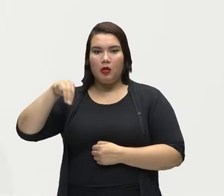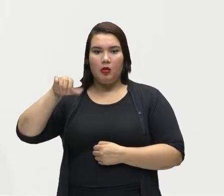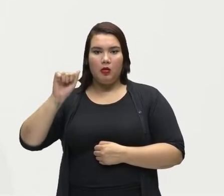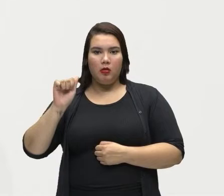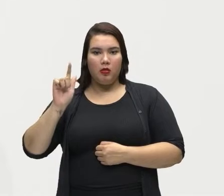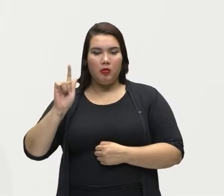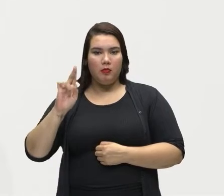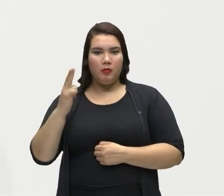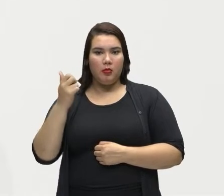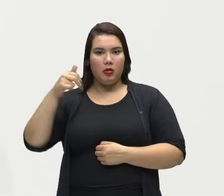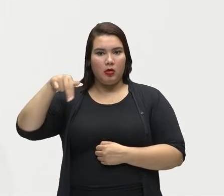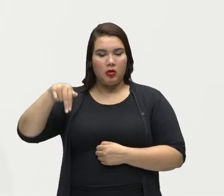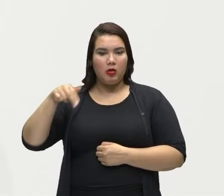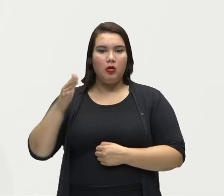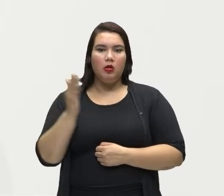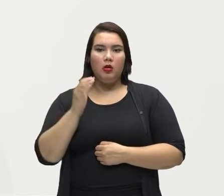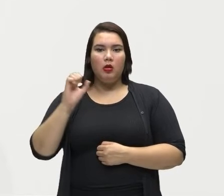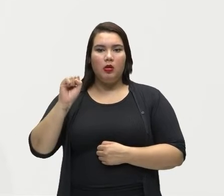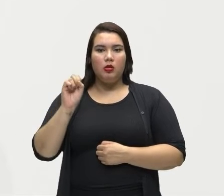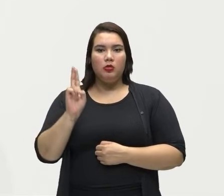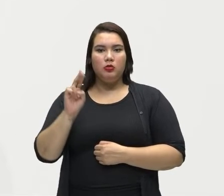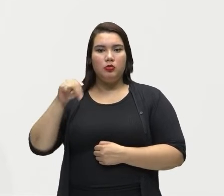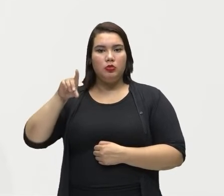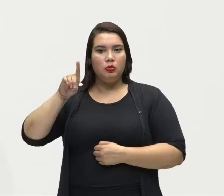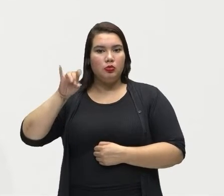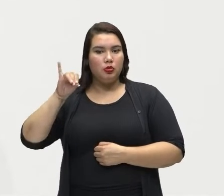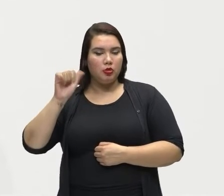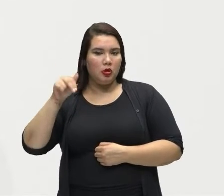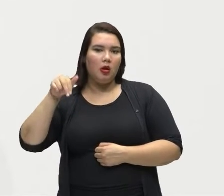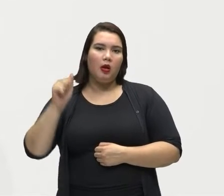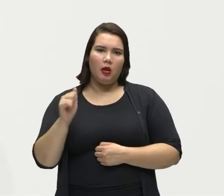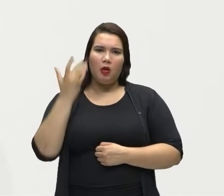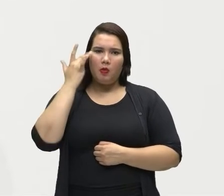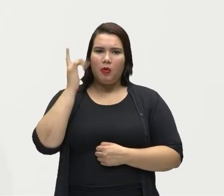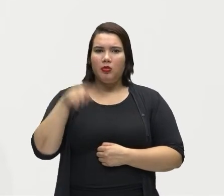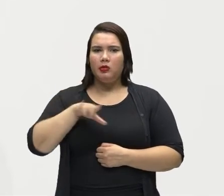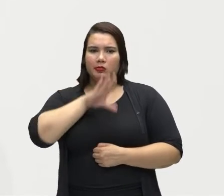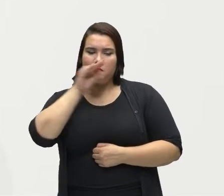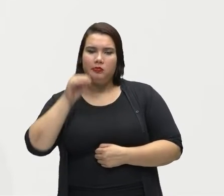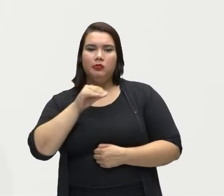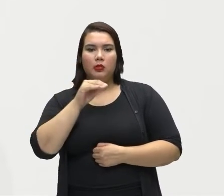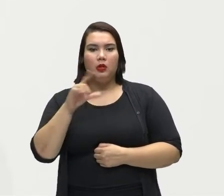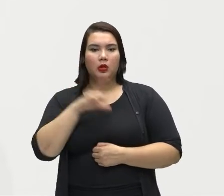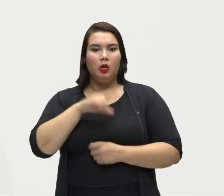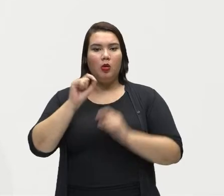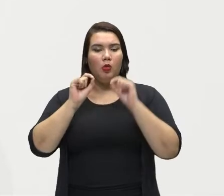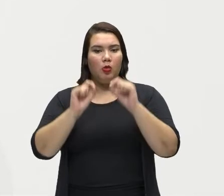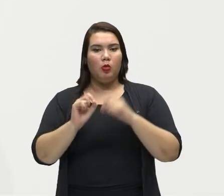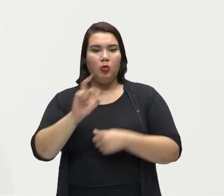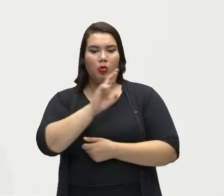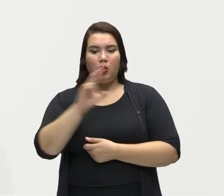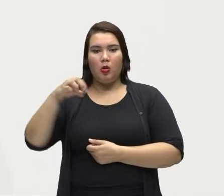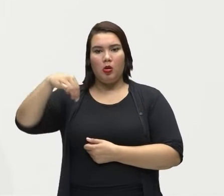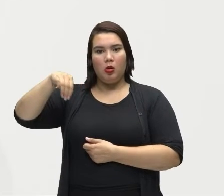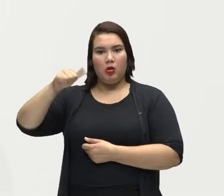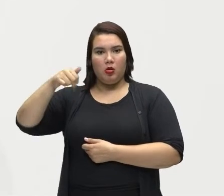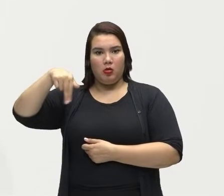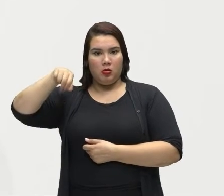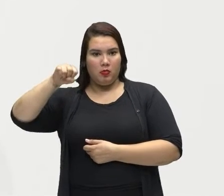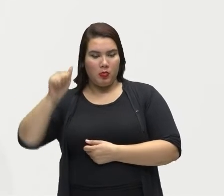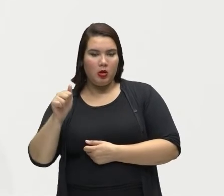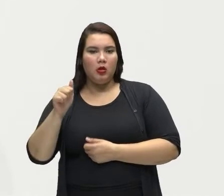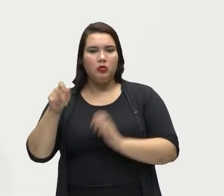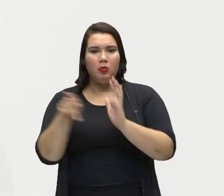Sudiata, acho que é assim que se pronuncia, pessoal, que recebeu o título de Mansa, que na língua